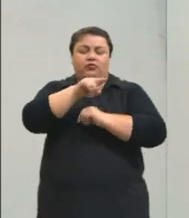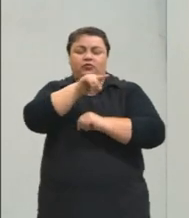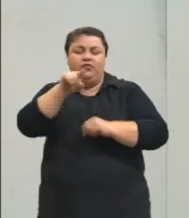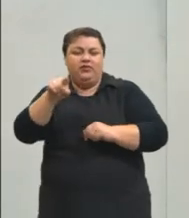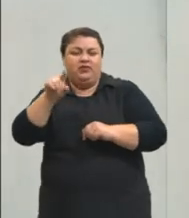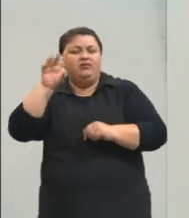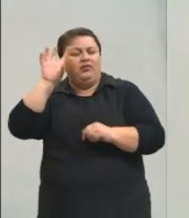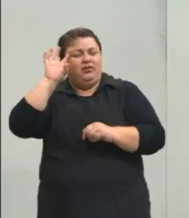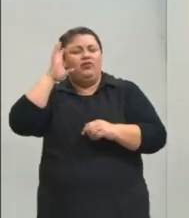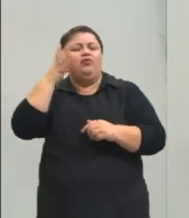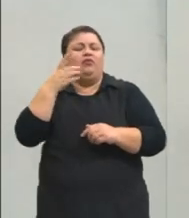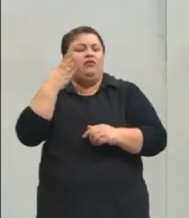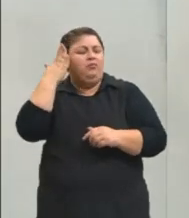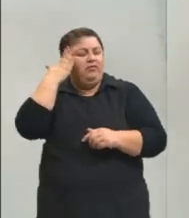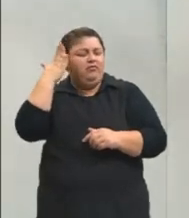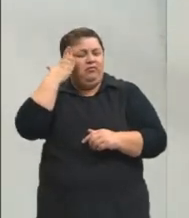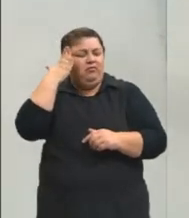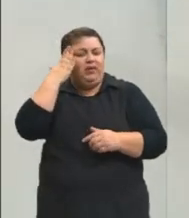suas conclusões.